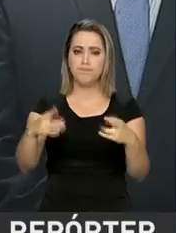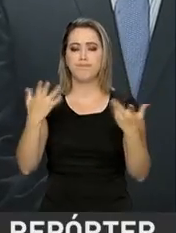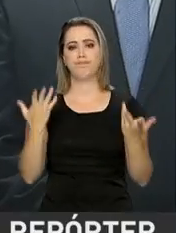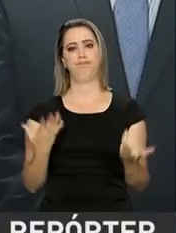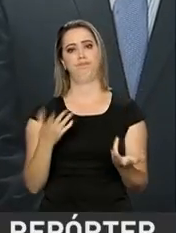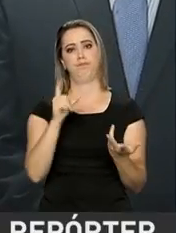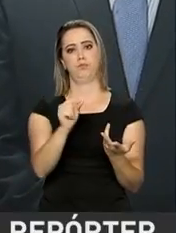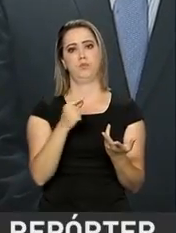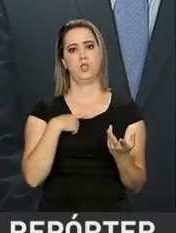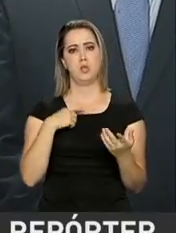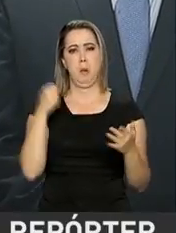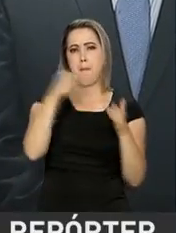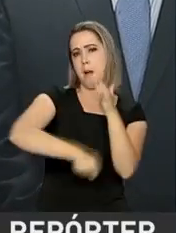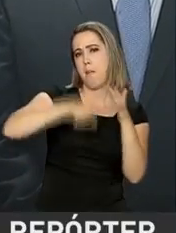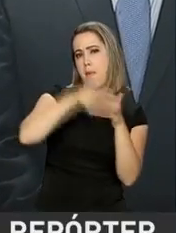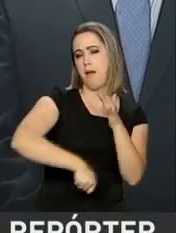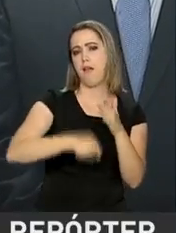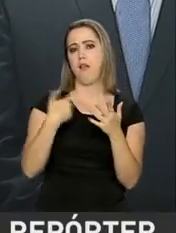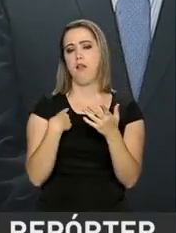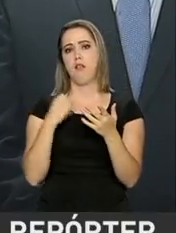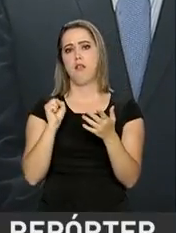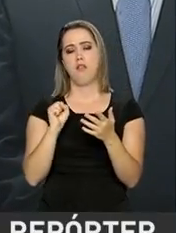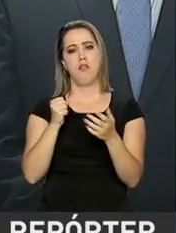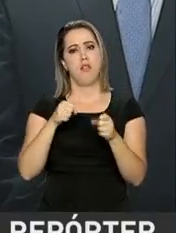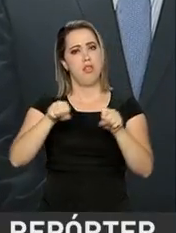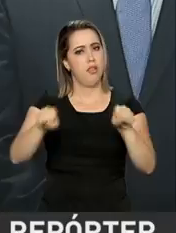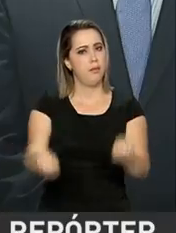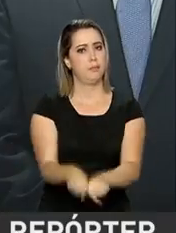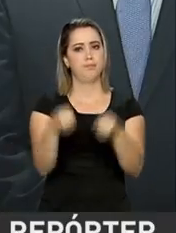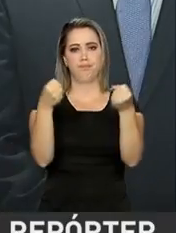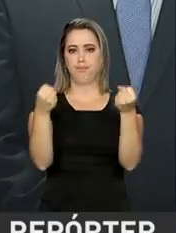agressão ao patrimônio público